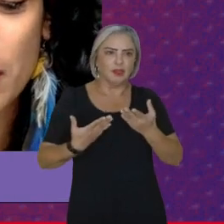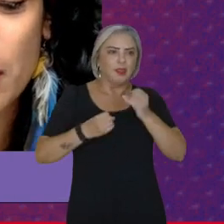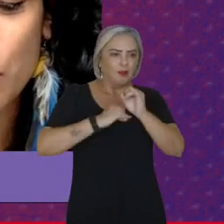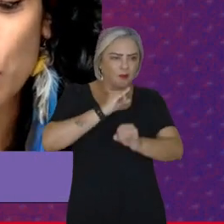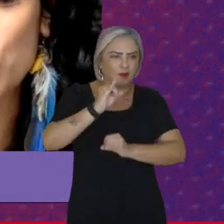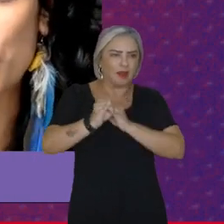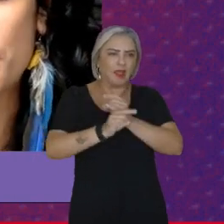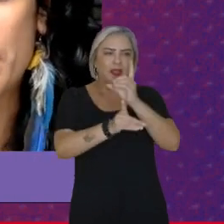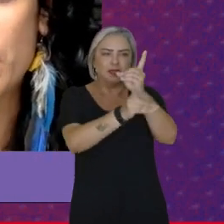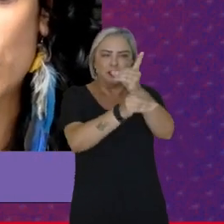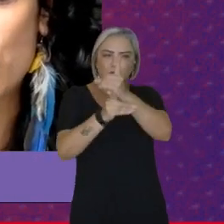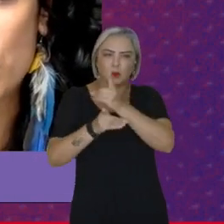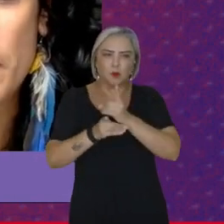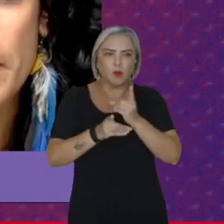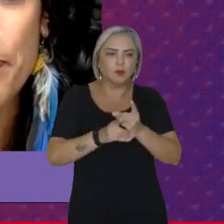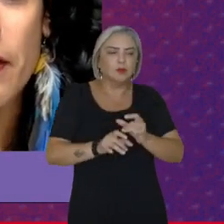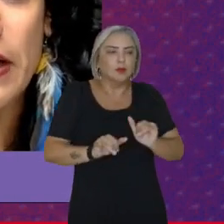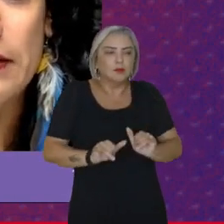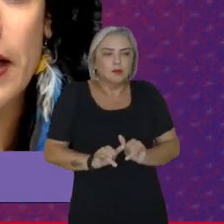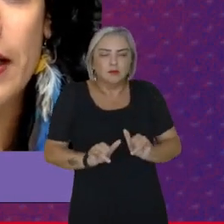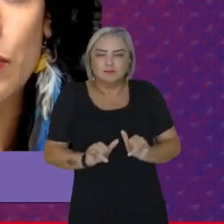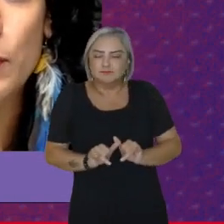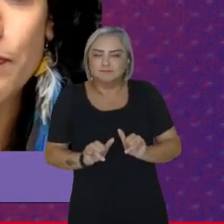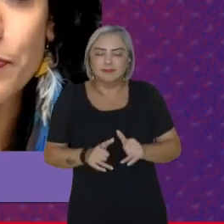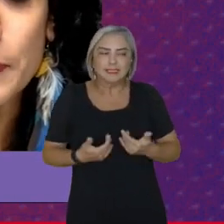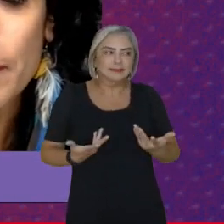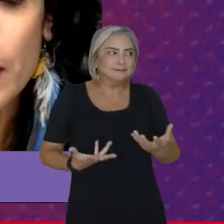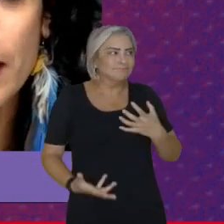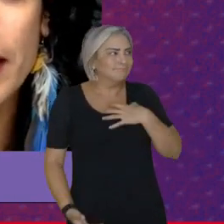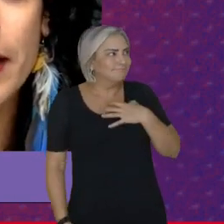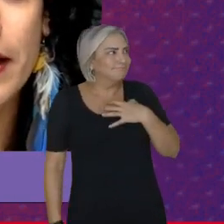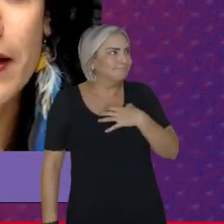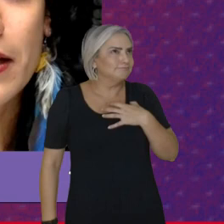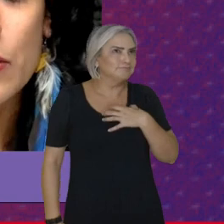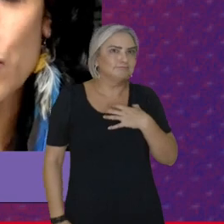online, tudo, e o sofrimento que a gente vem tendo,